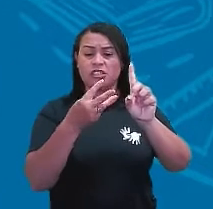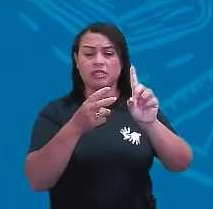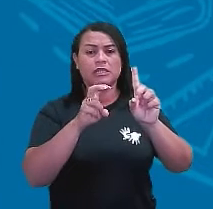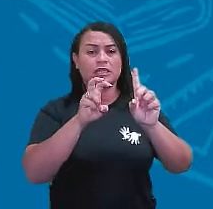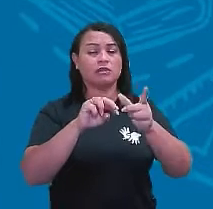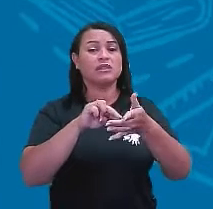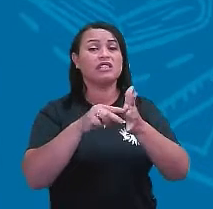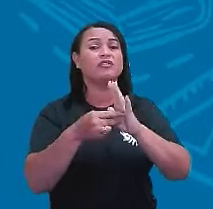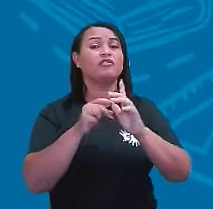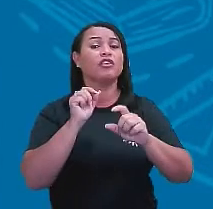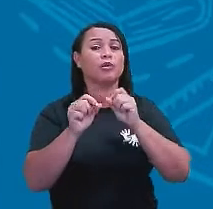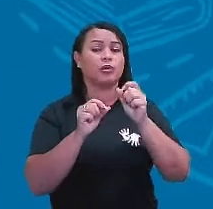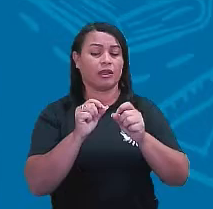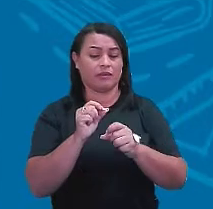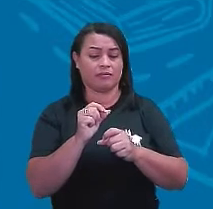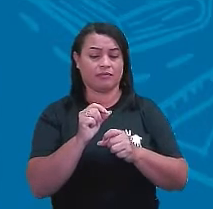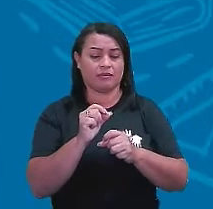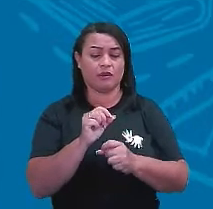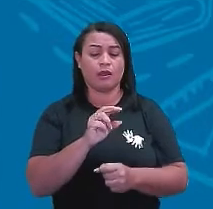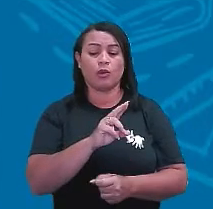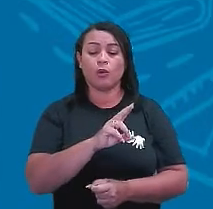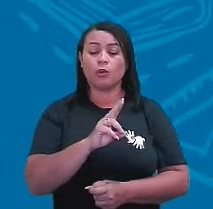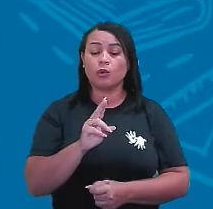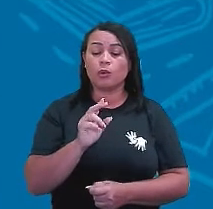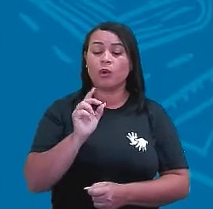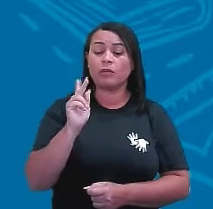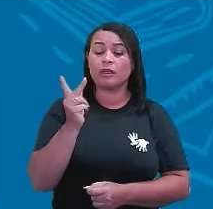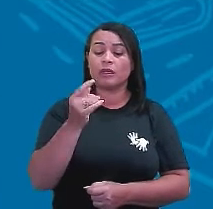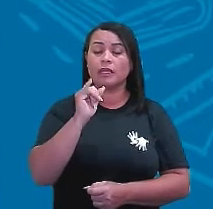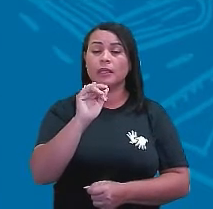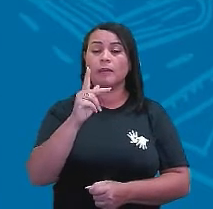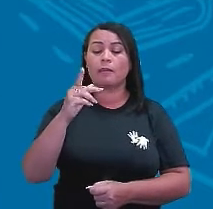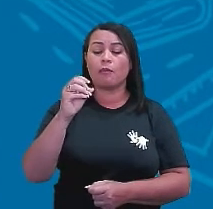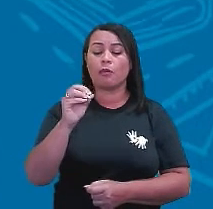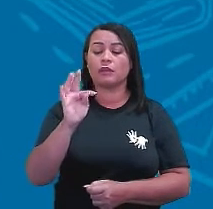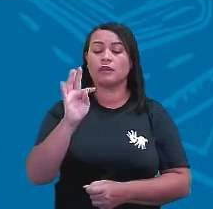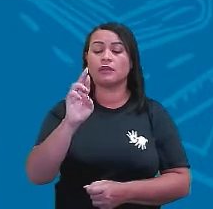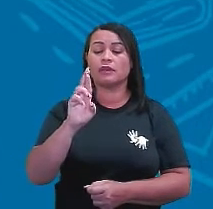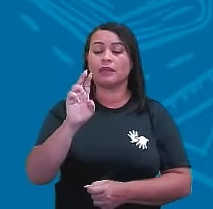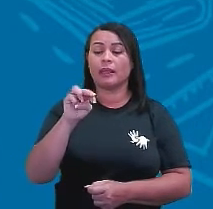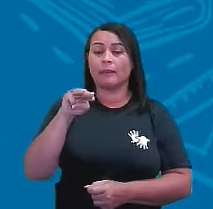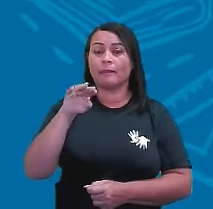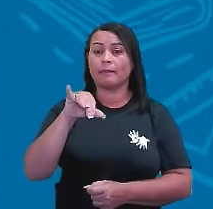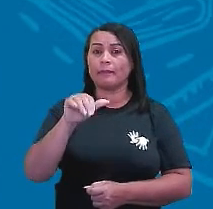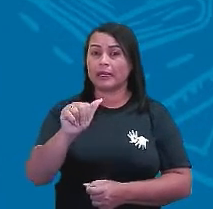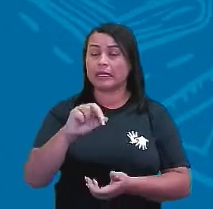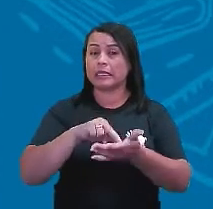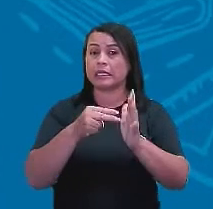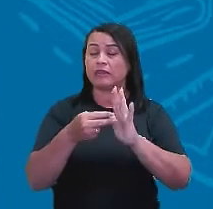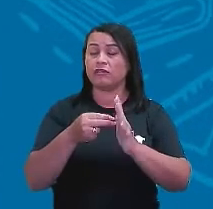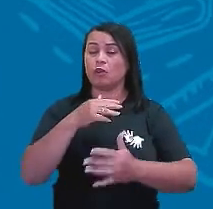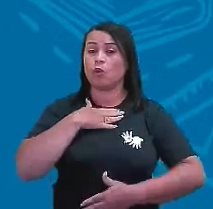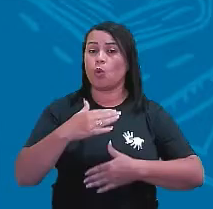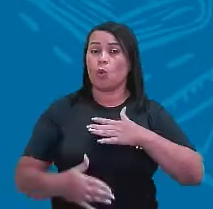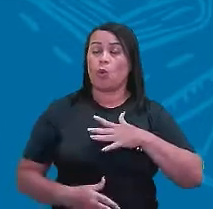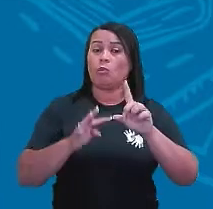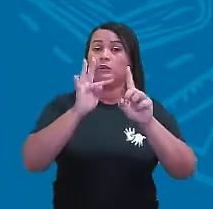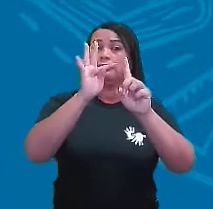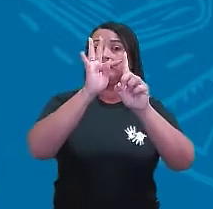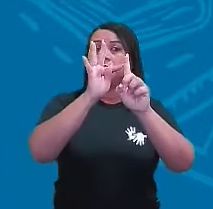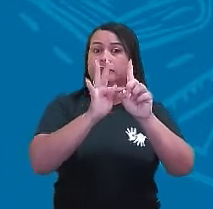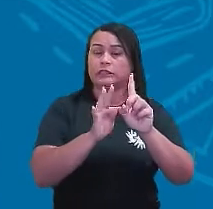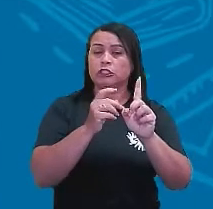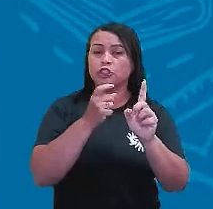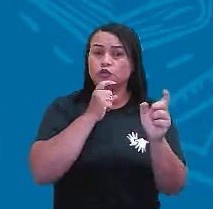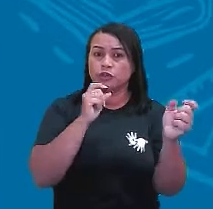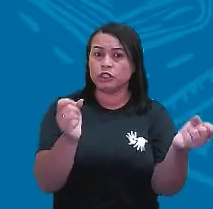diz que a pessoa está com hipotermia. Certo? O que é isso? É quando a temperatura do corpo está ficando baixa, tá bom?